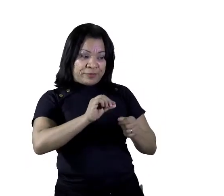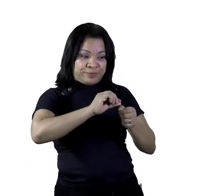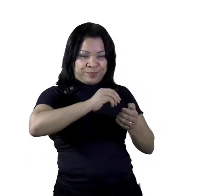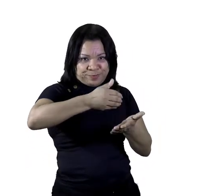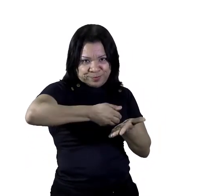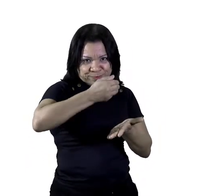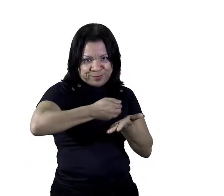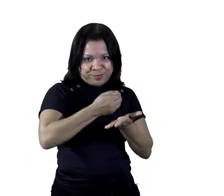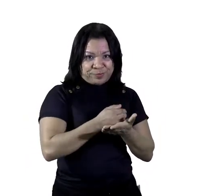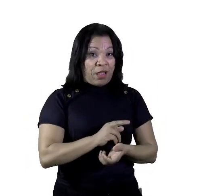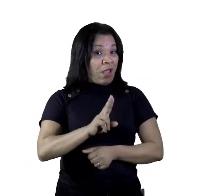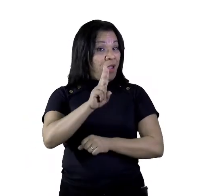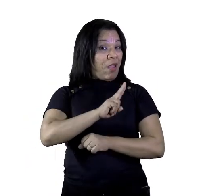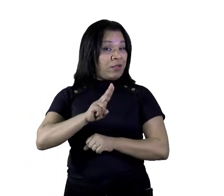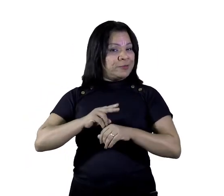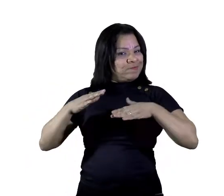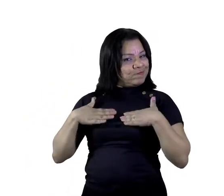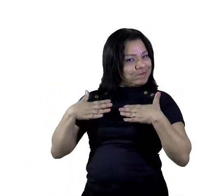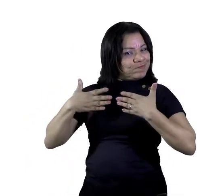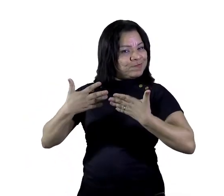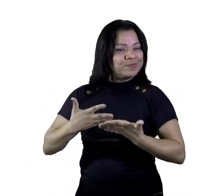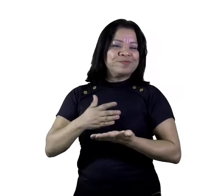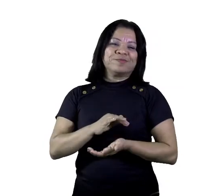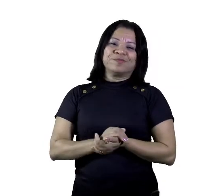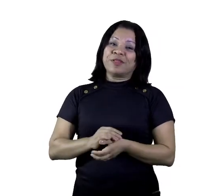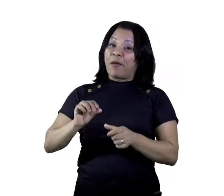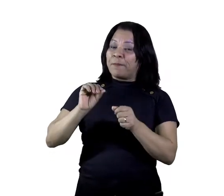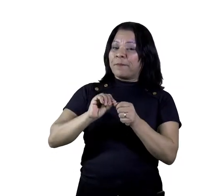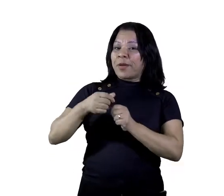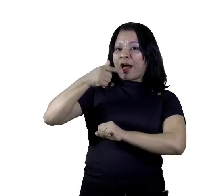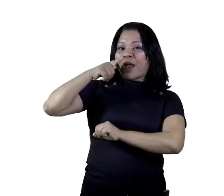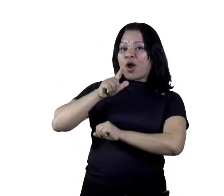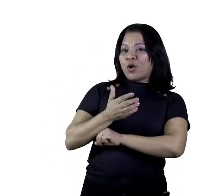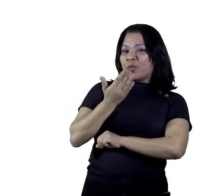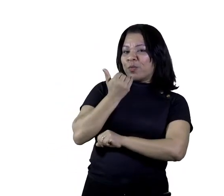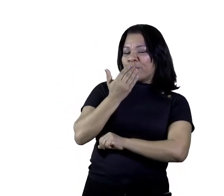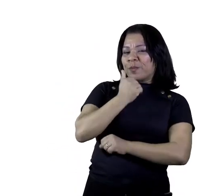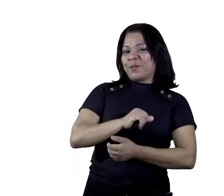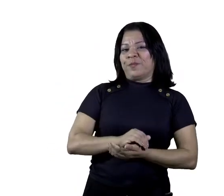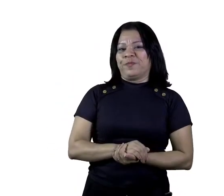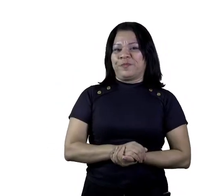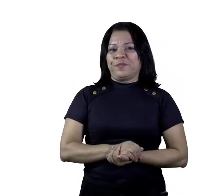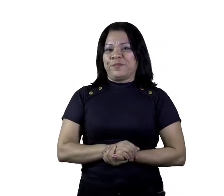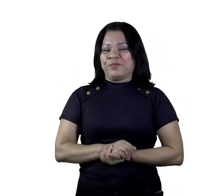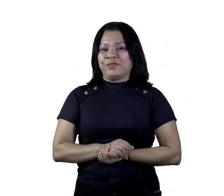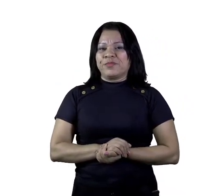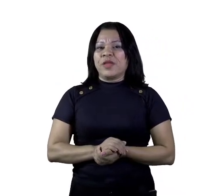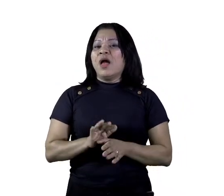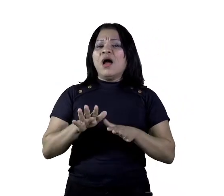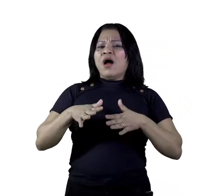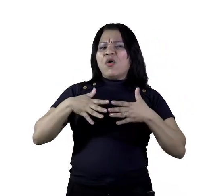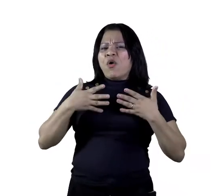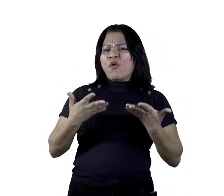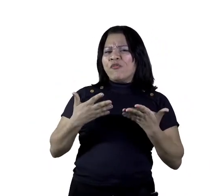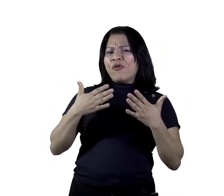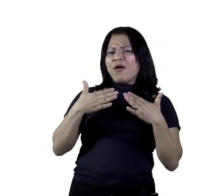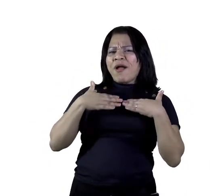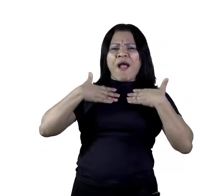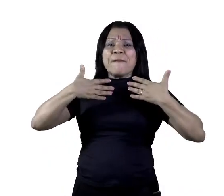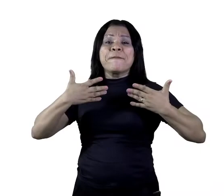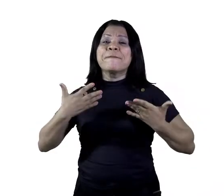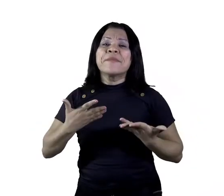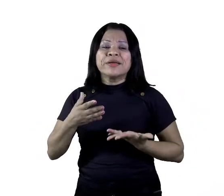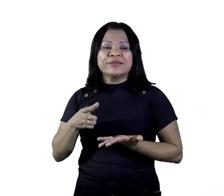da sua esperteza para conseguir os alimentos. Qual foi a esperteza dele? O que ele